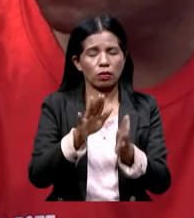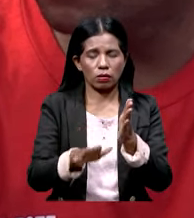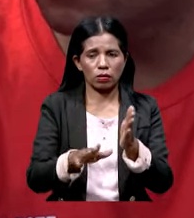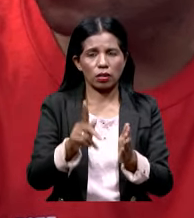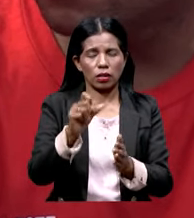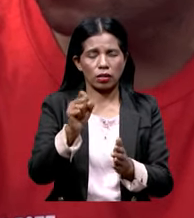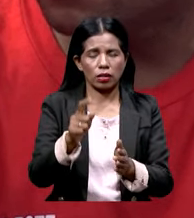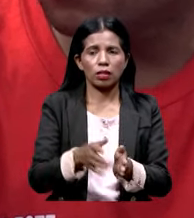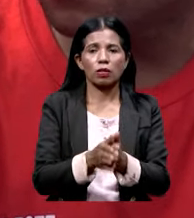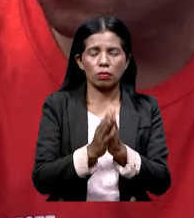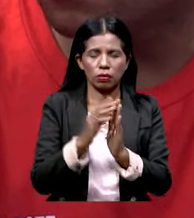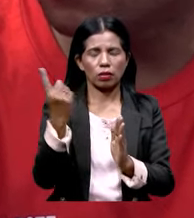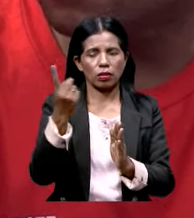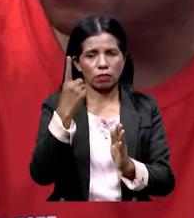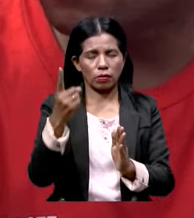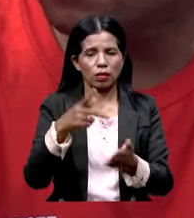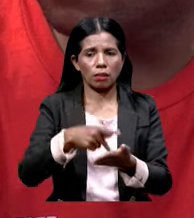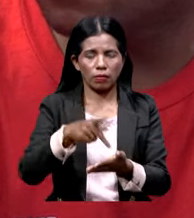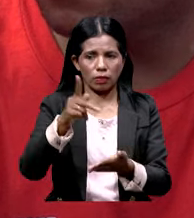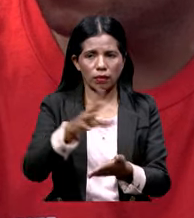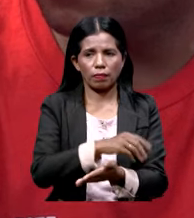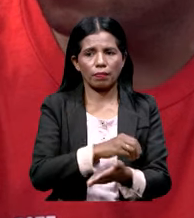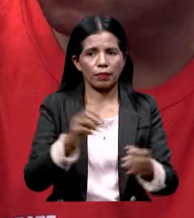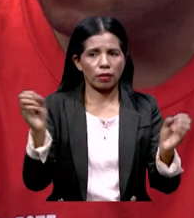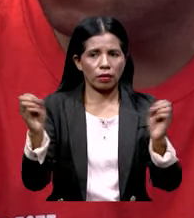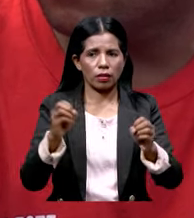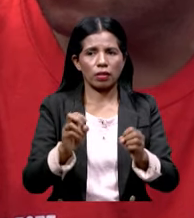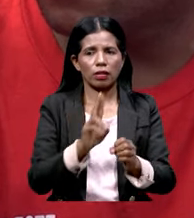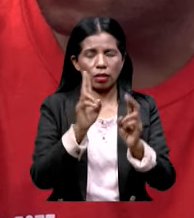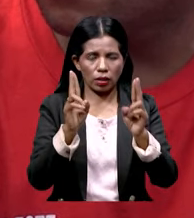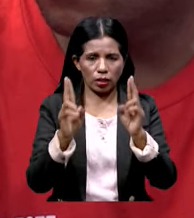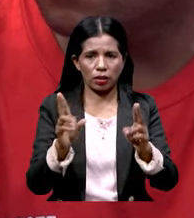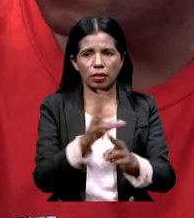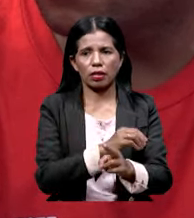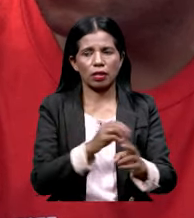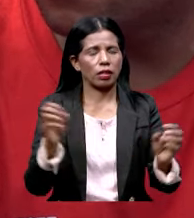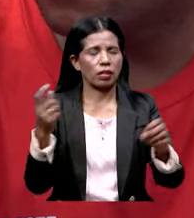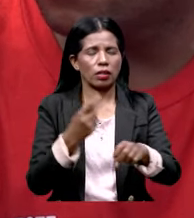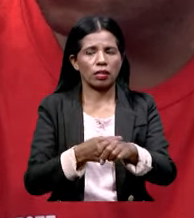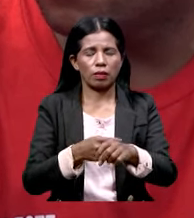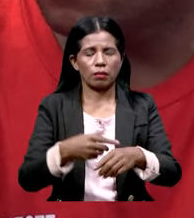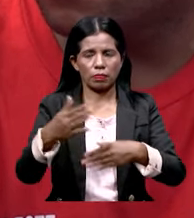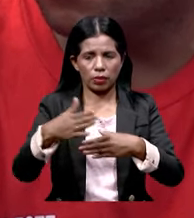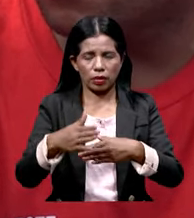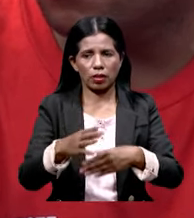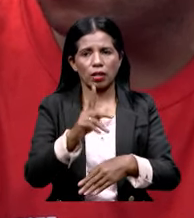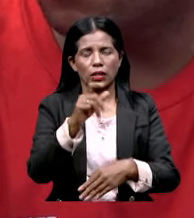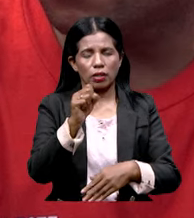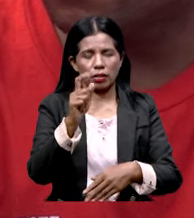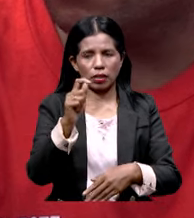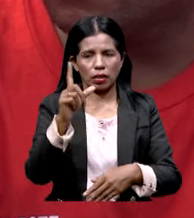governo a tu aprova decreto-lei salário mínimo nacional urgentemente que é tempo para que nelaram. Castel se